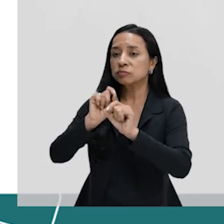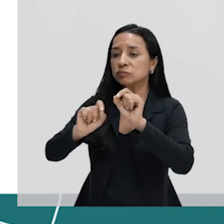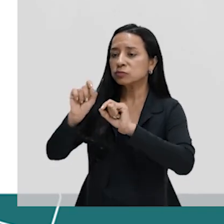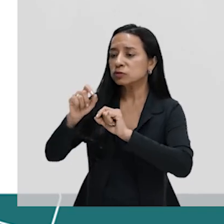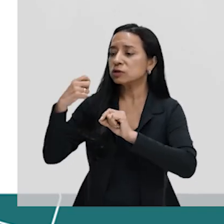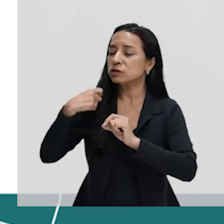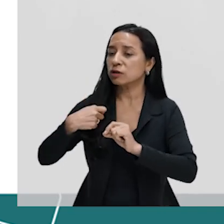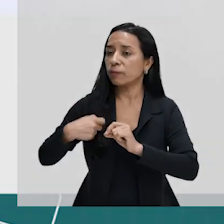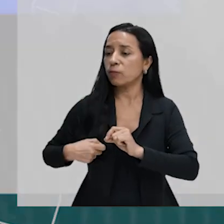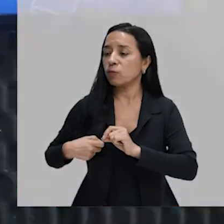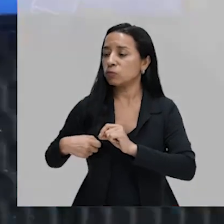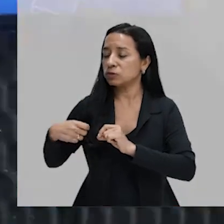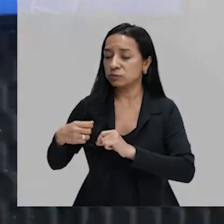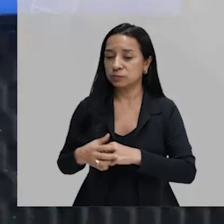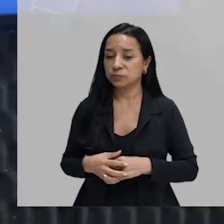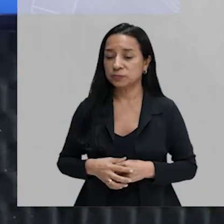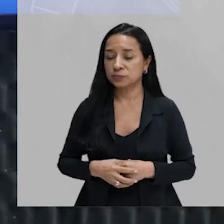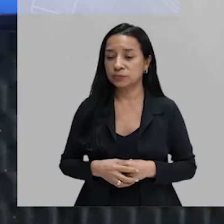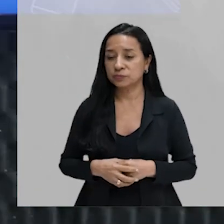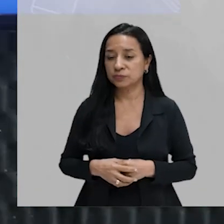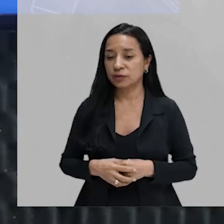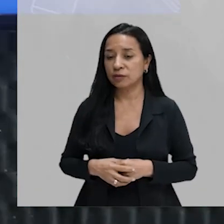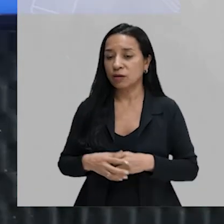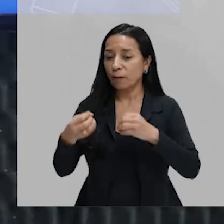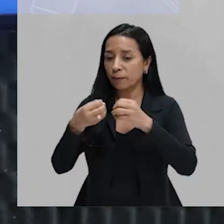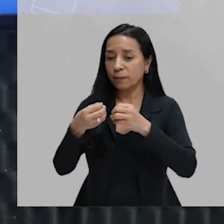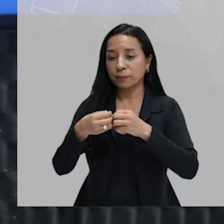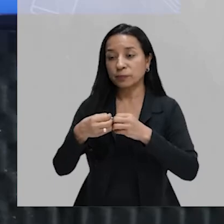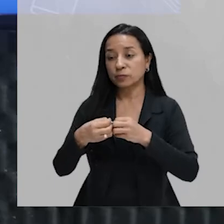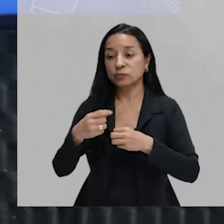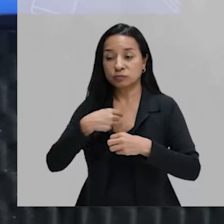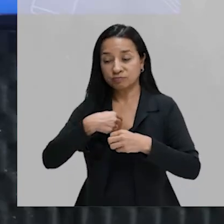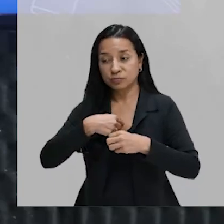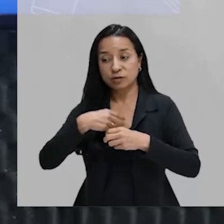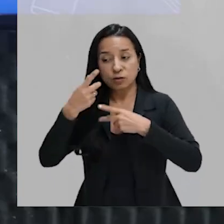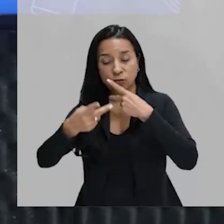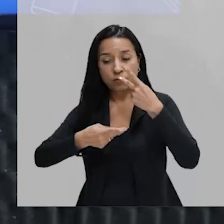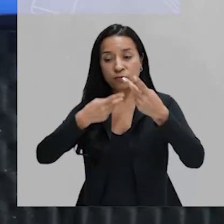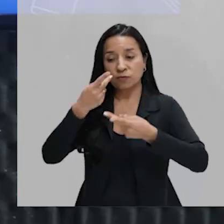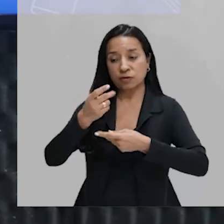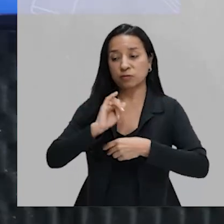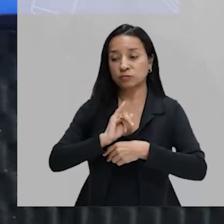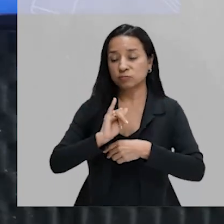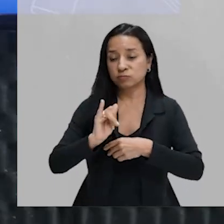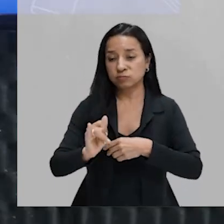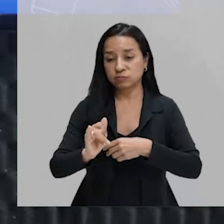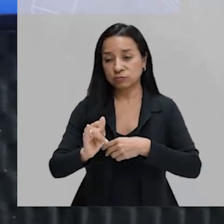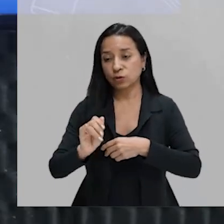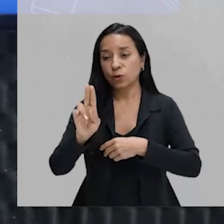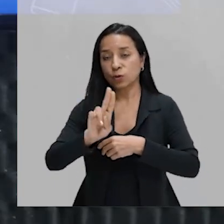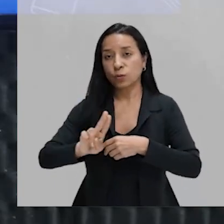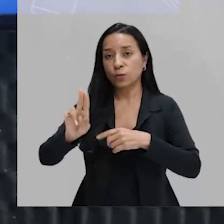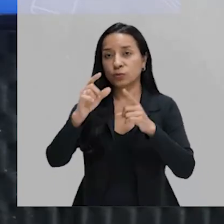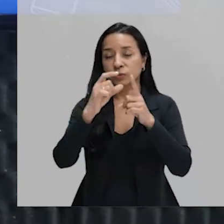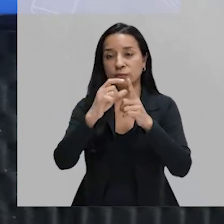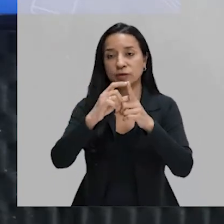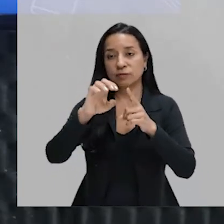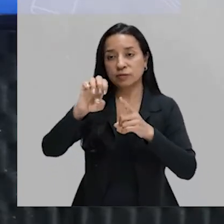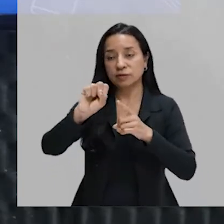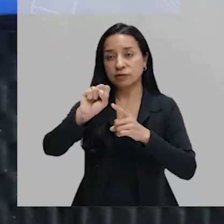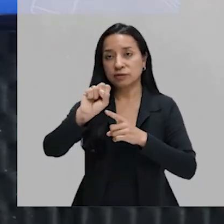caso, já está perto da pessoa com quem eu falo, né? E aí sim eu já utilizo a palavra essa, já utilizo este